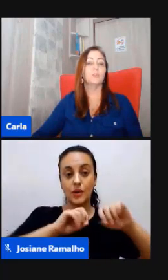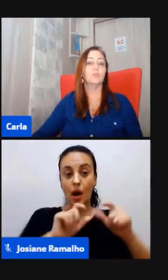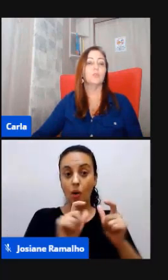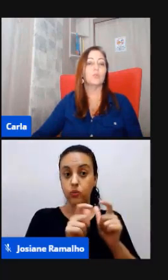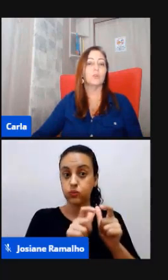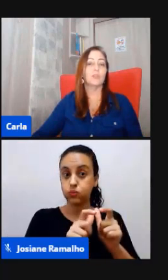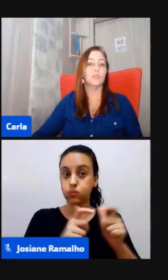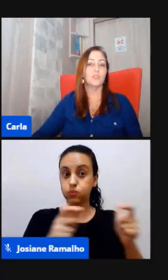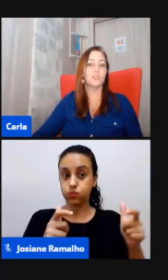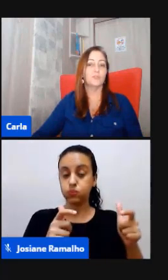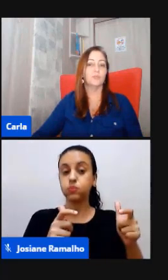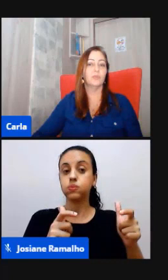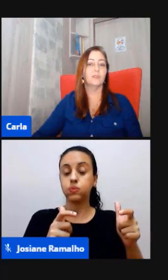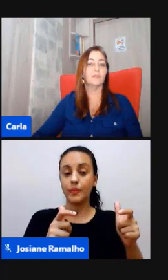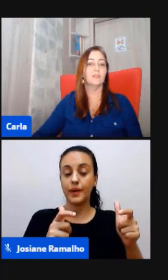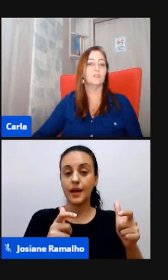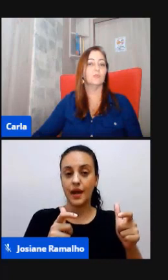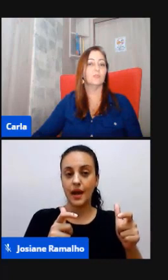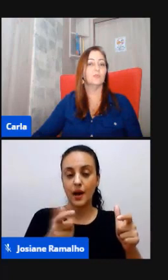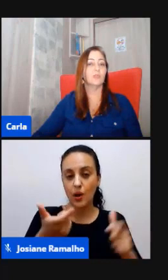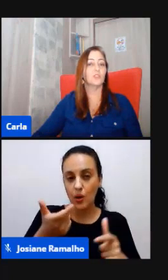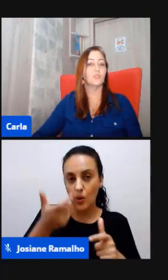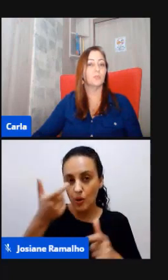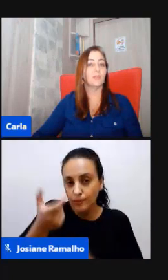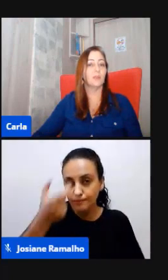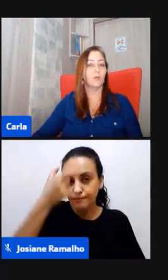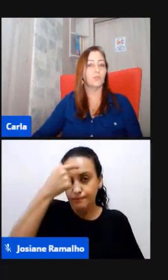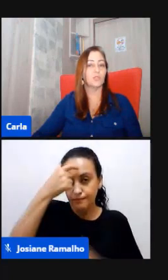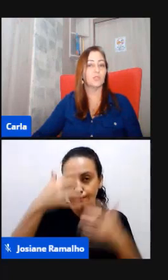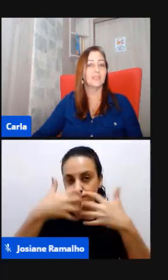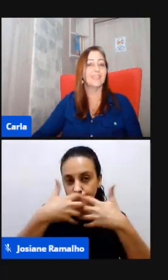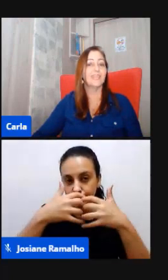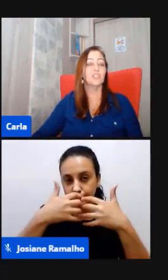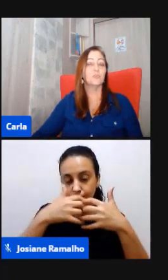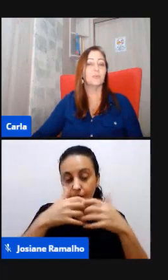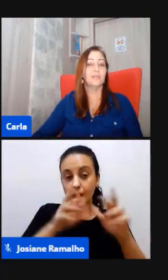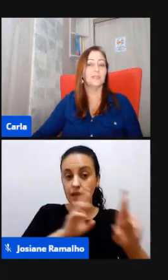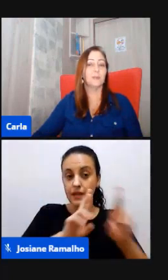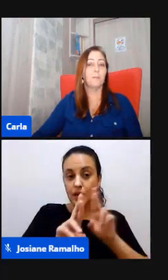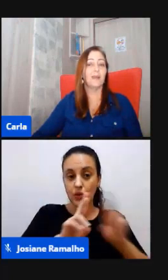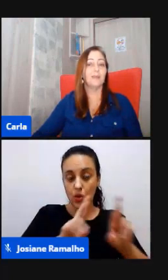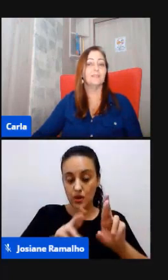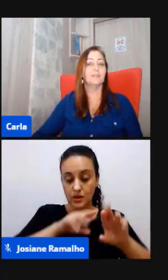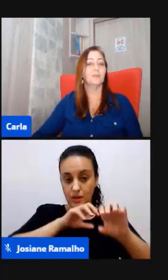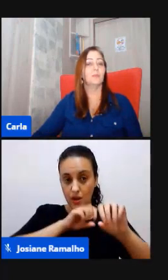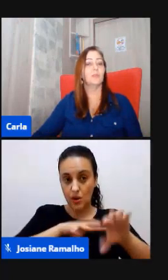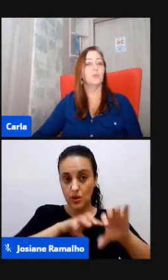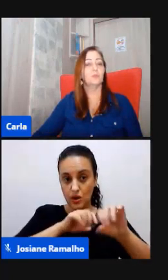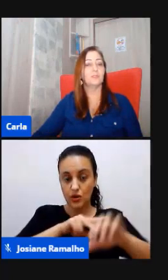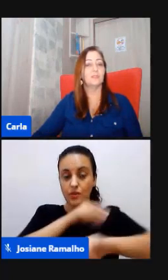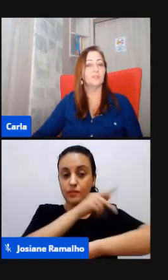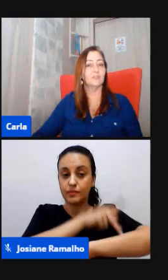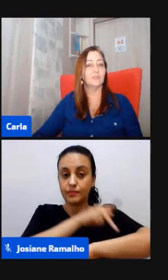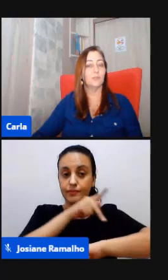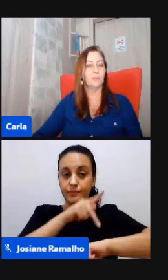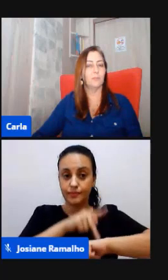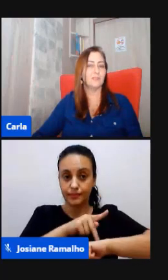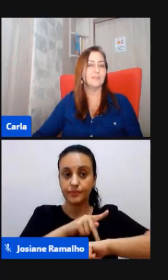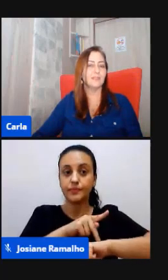o aspecto cognitivo e as relações educativo-pedagógica, de maneira mais ampla que o